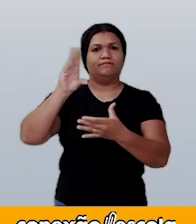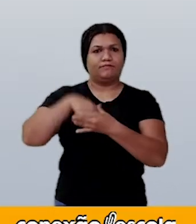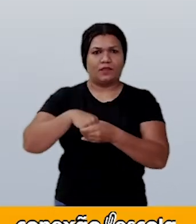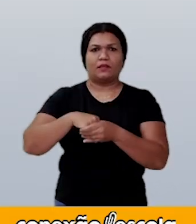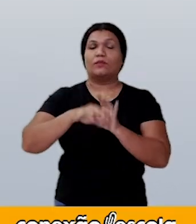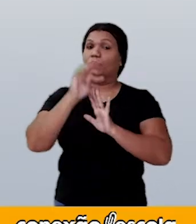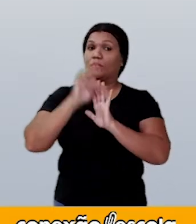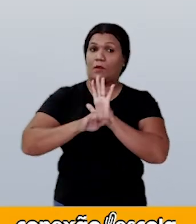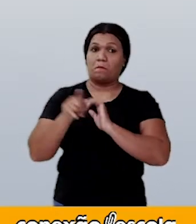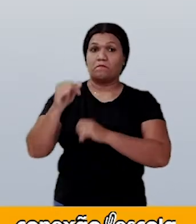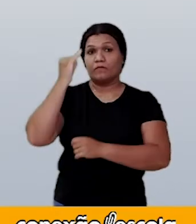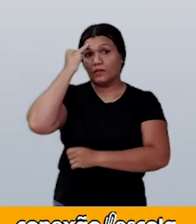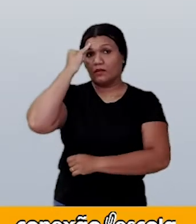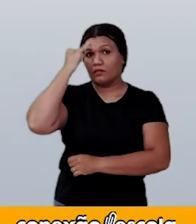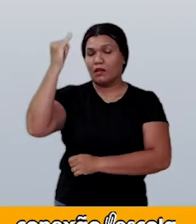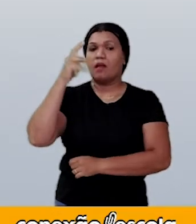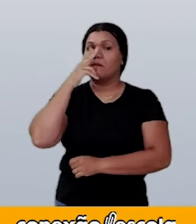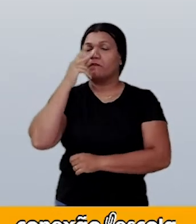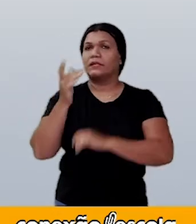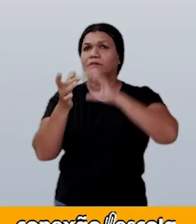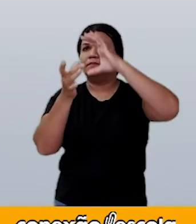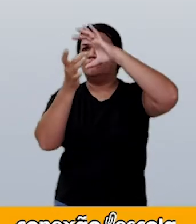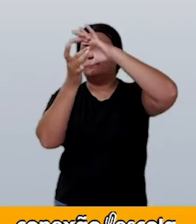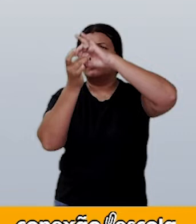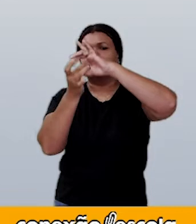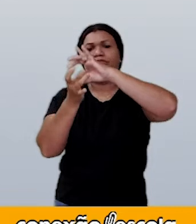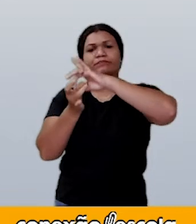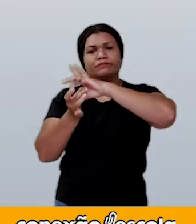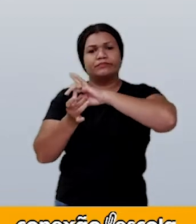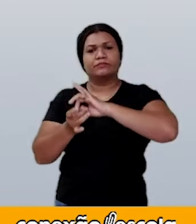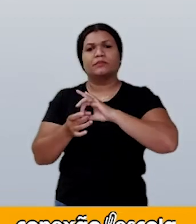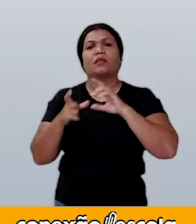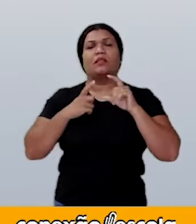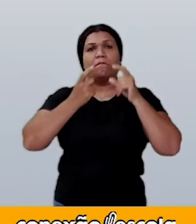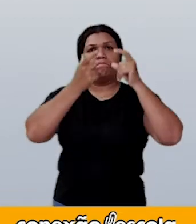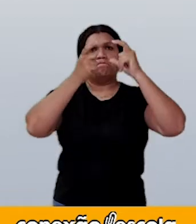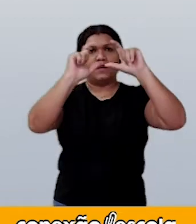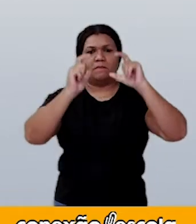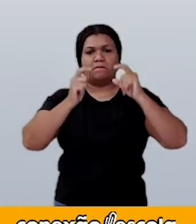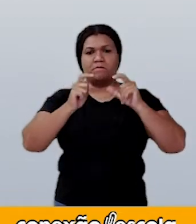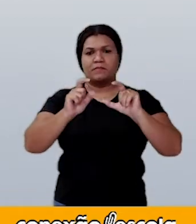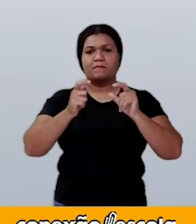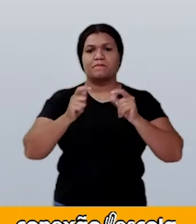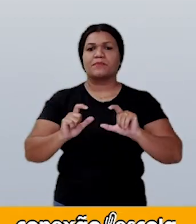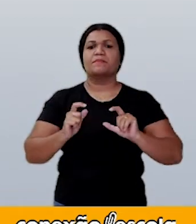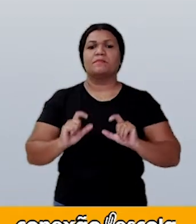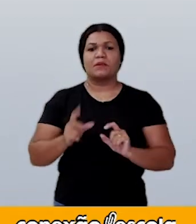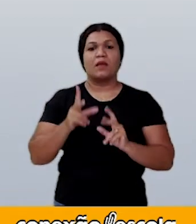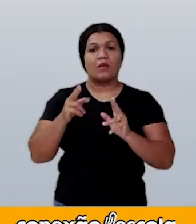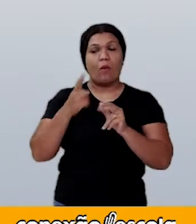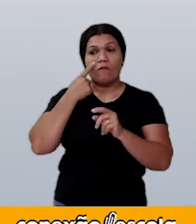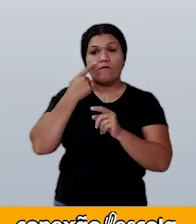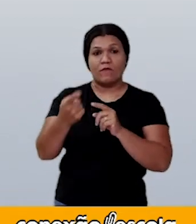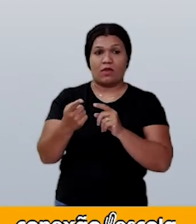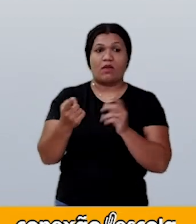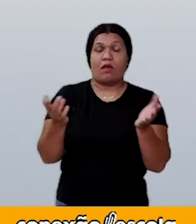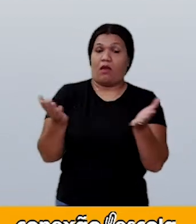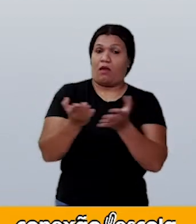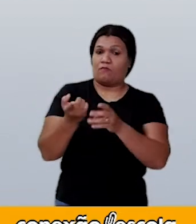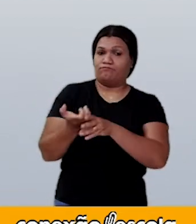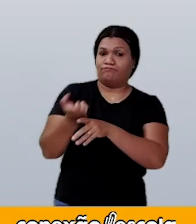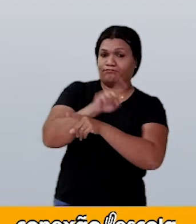Essas ideias são amarradas por termos que promovem a articulação dos parágrafos, como os conectivos que nós vimos